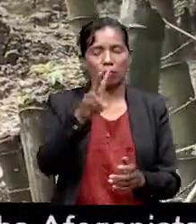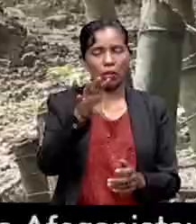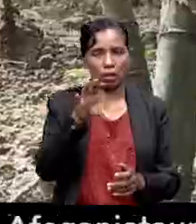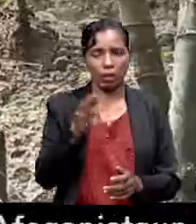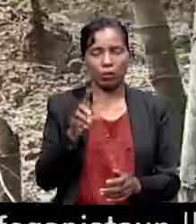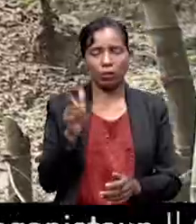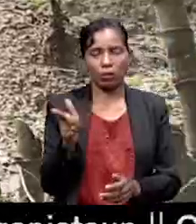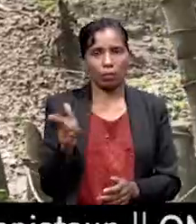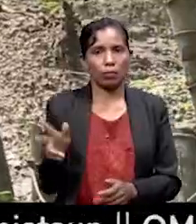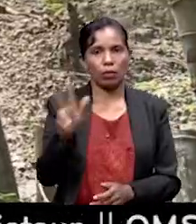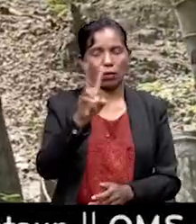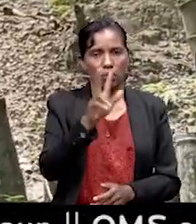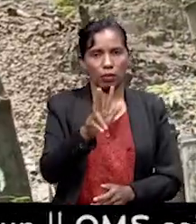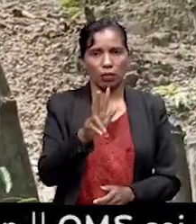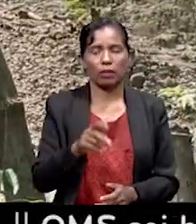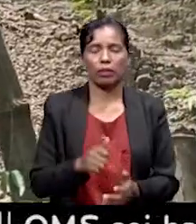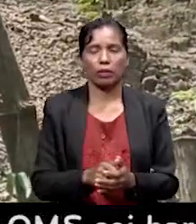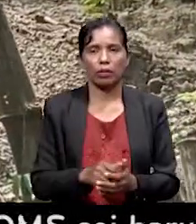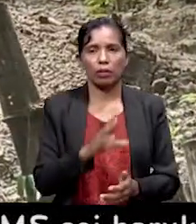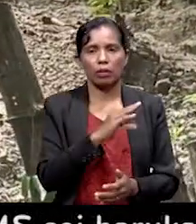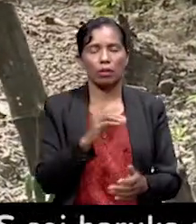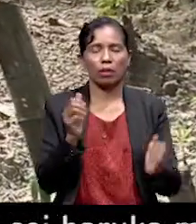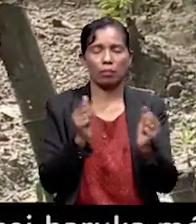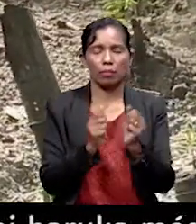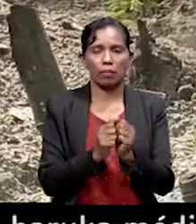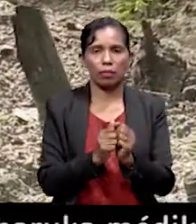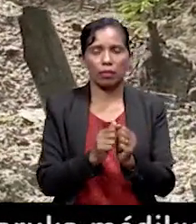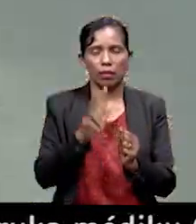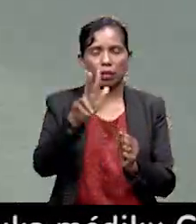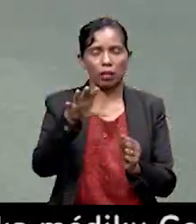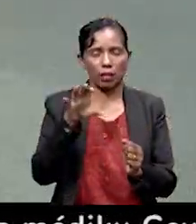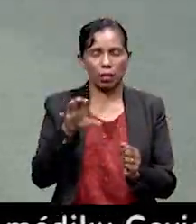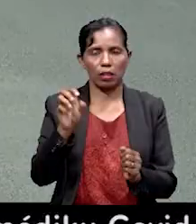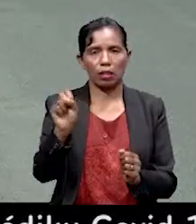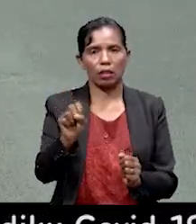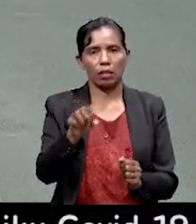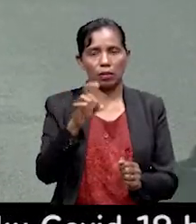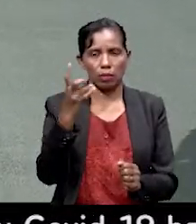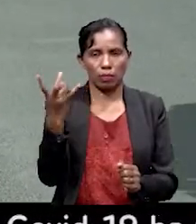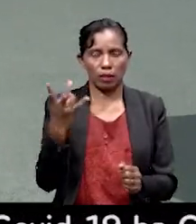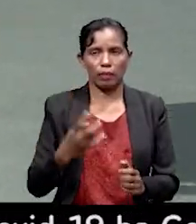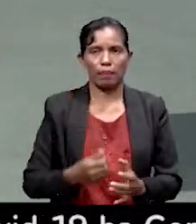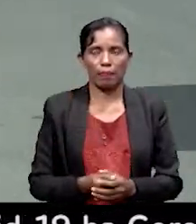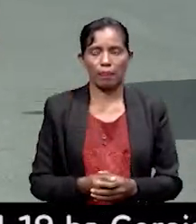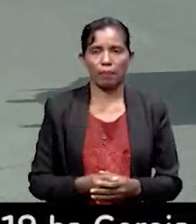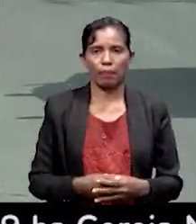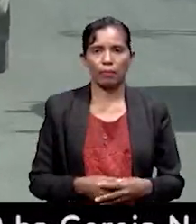wal nulu resin tolu no regime geral hamutuk nain atus tolu sanulu resin hito. Agostinho da Costa, Ziemen.